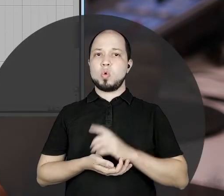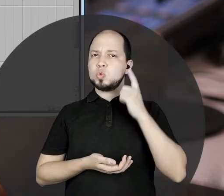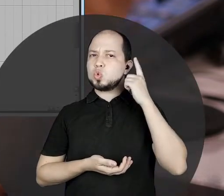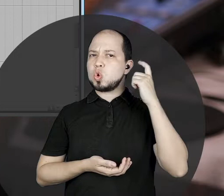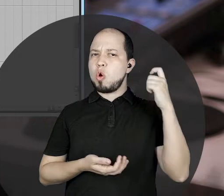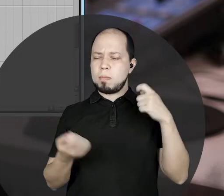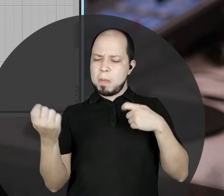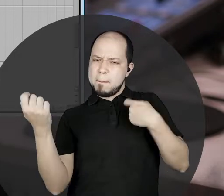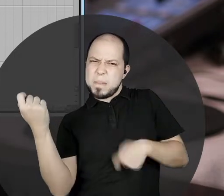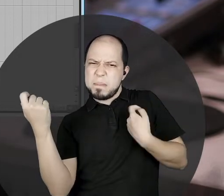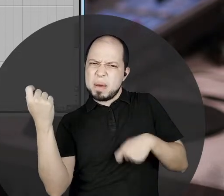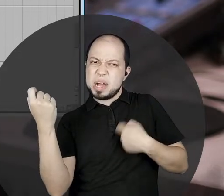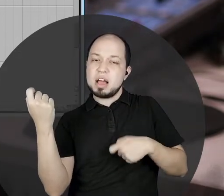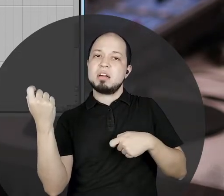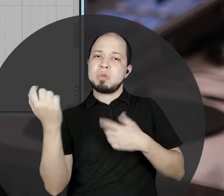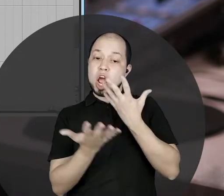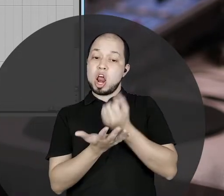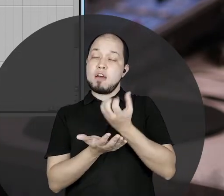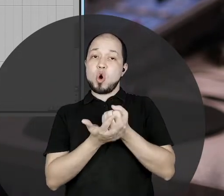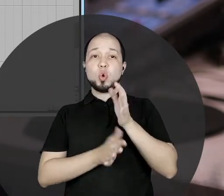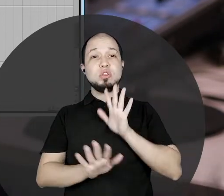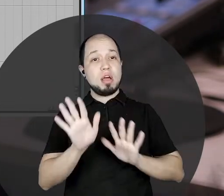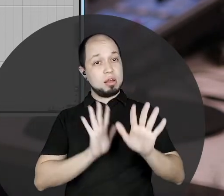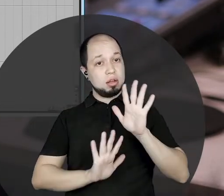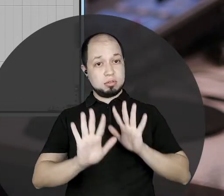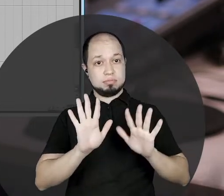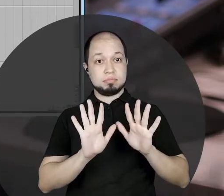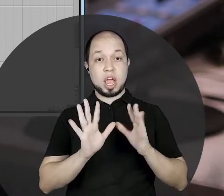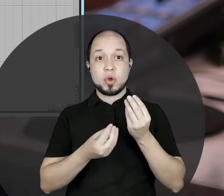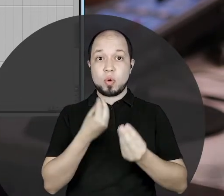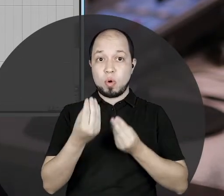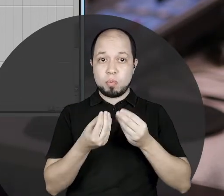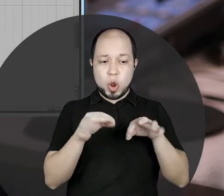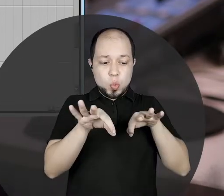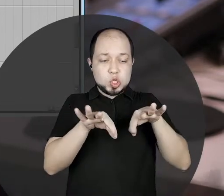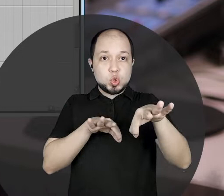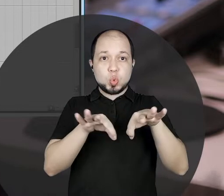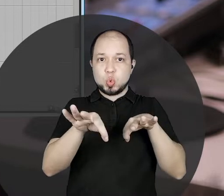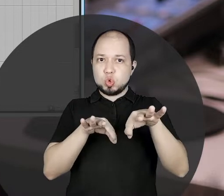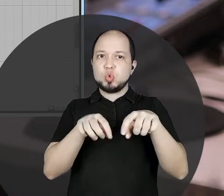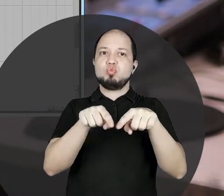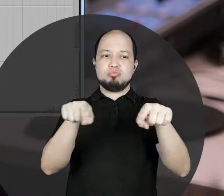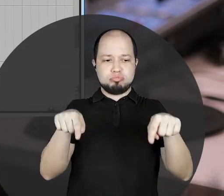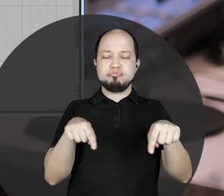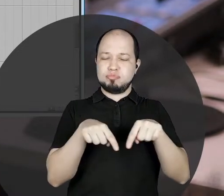Aqui a guitarra a gente já gravou já com bastante cuidado. Aqui a gente fez assim, como, de novo, a gente está no estúdio.